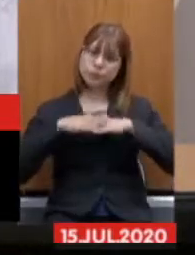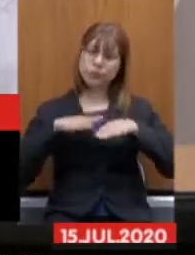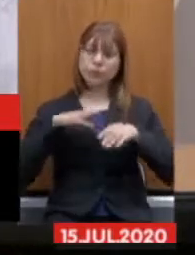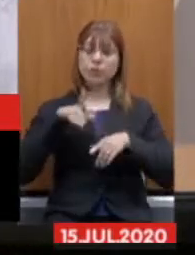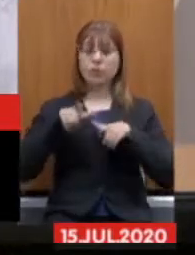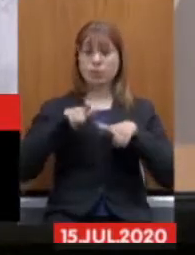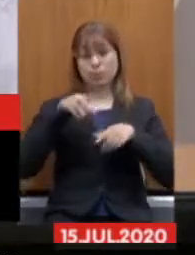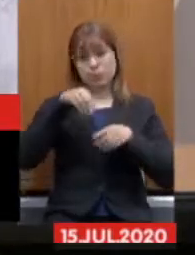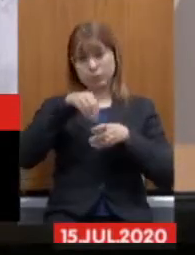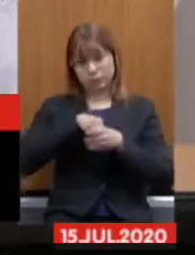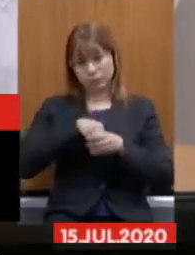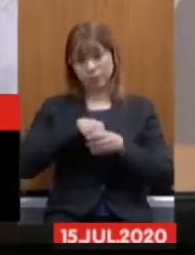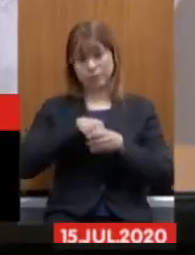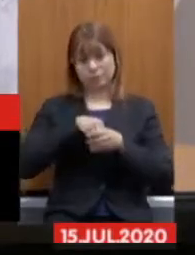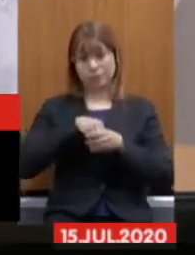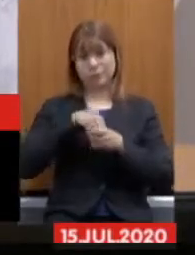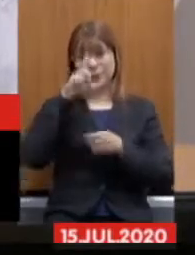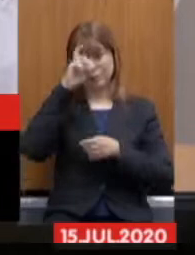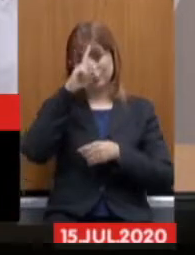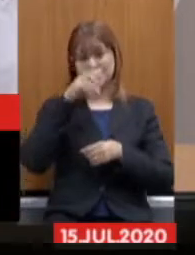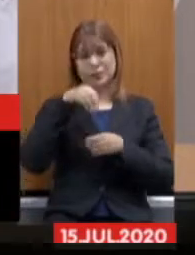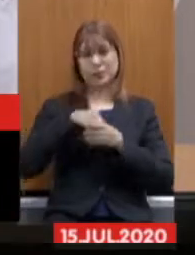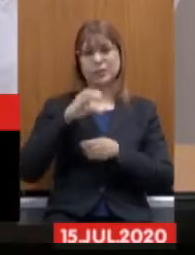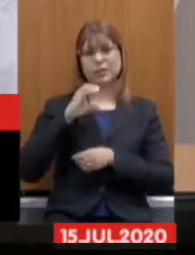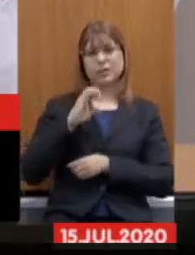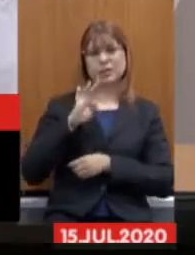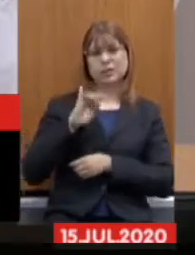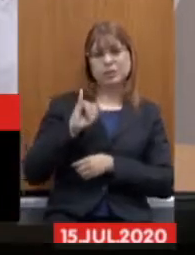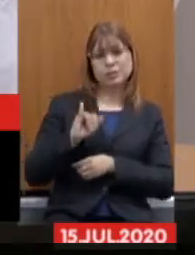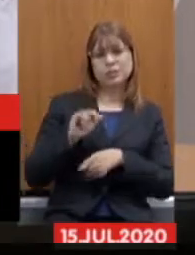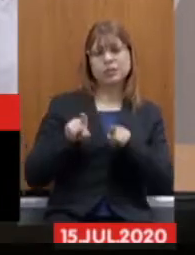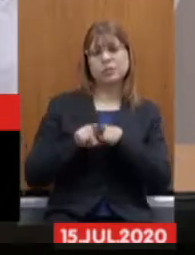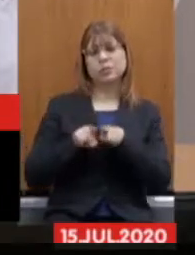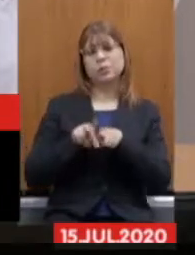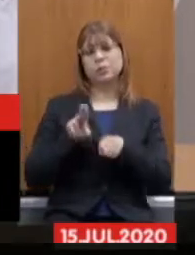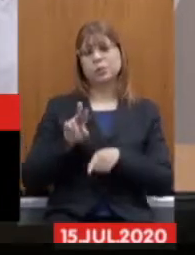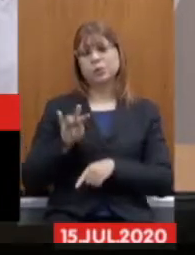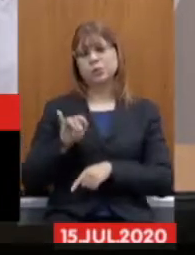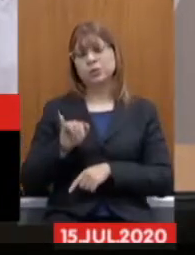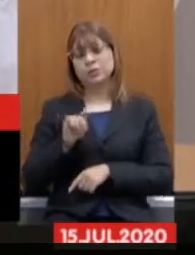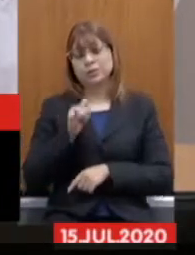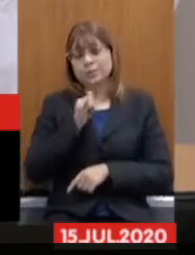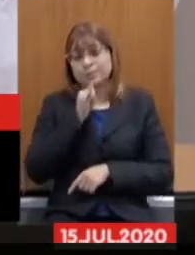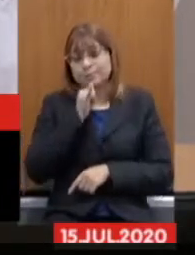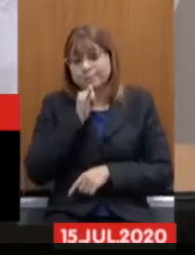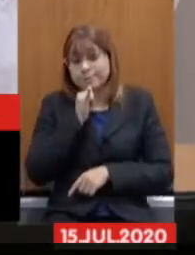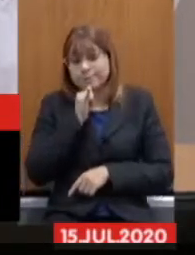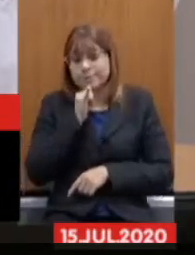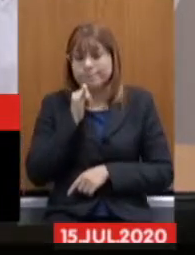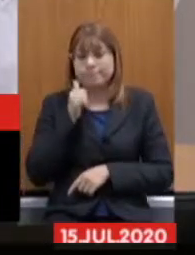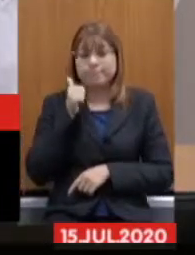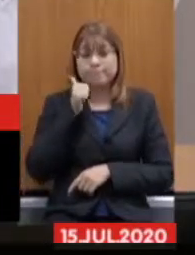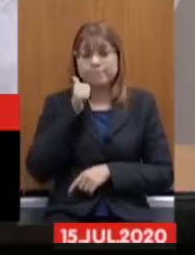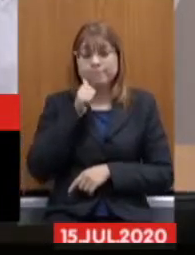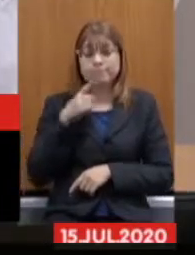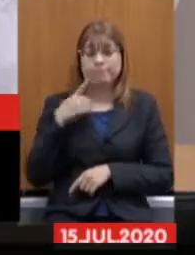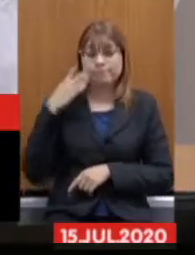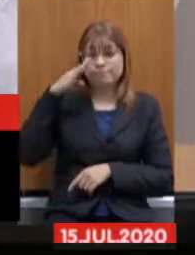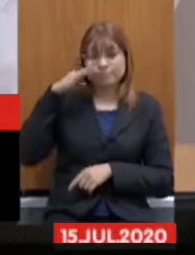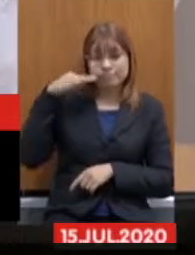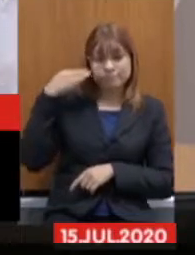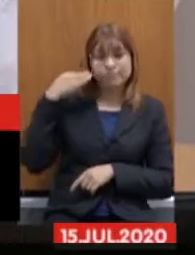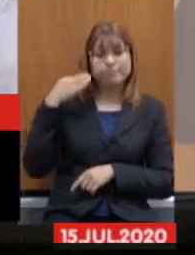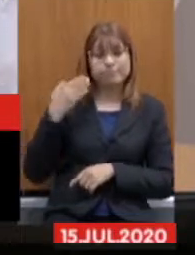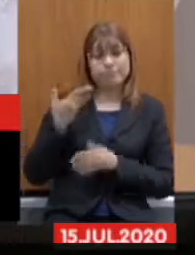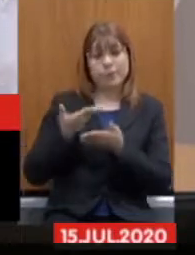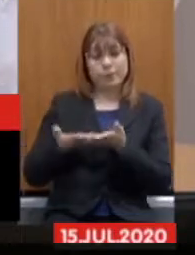hospitais para nasceu trabalhando em cti nas úteis e infelizmente deputado beatriz as nós temos inclusive